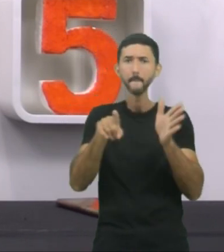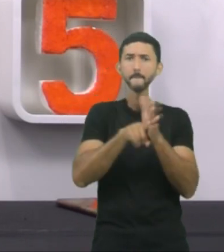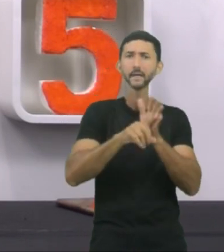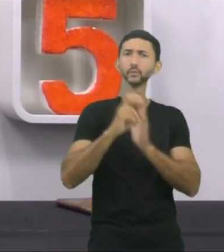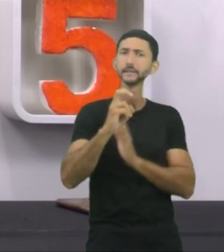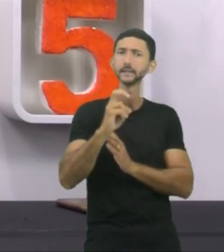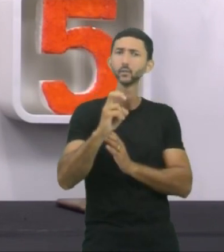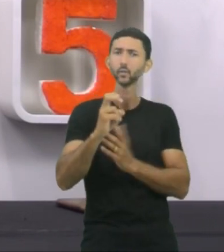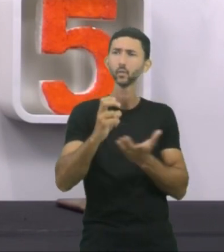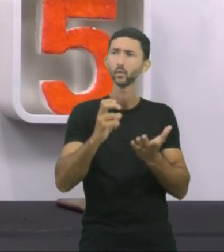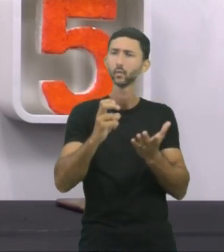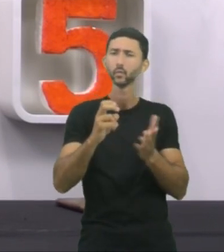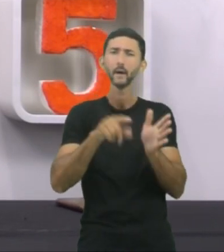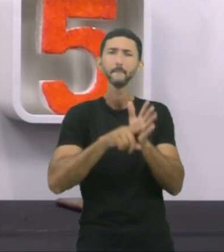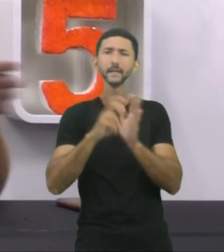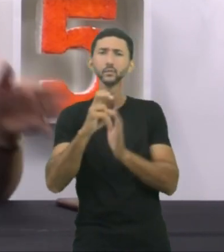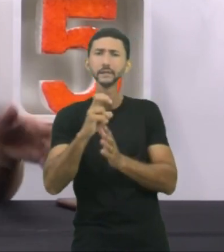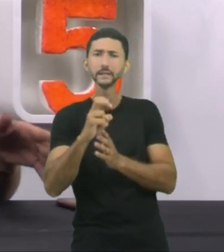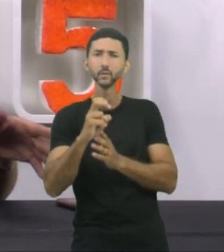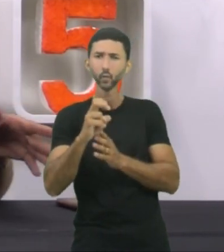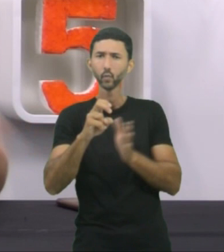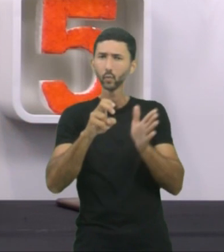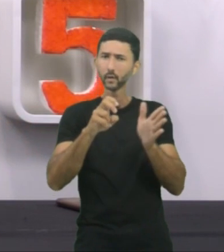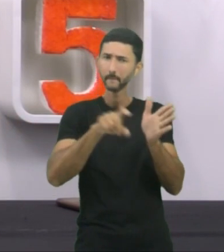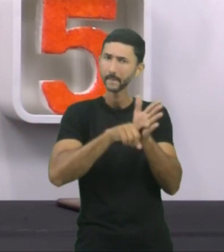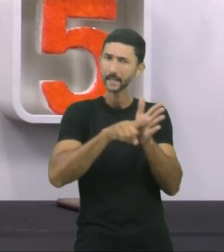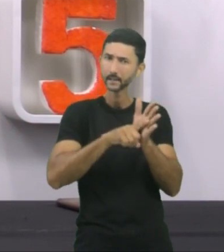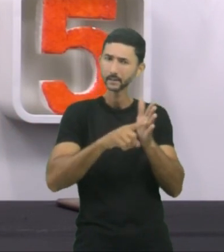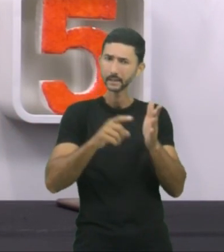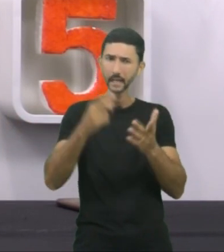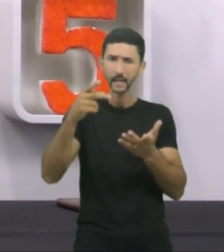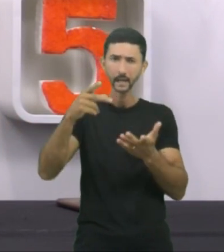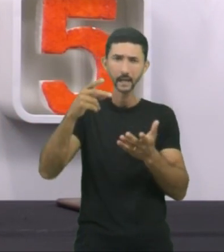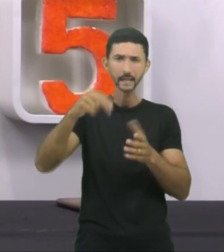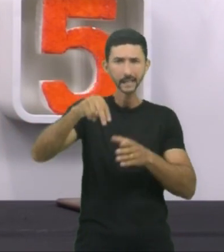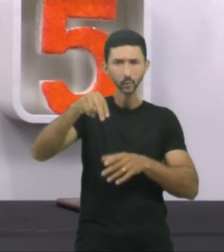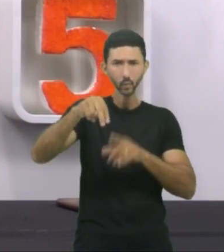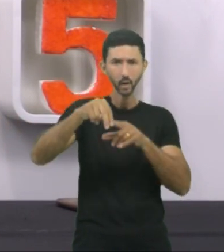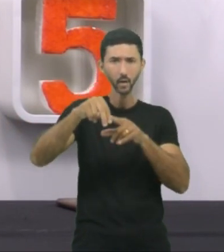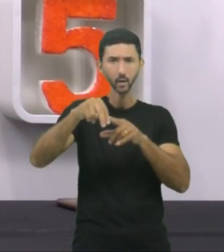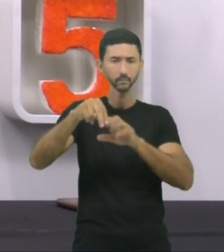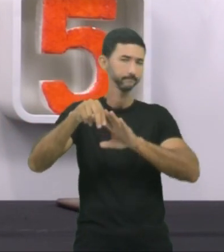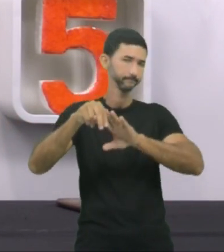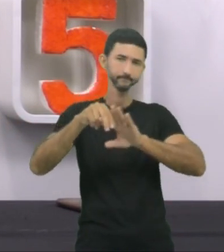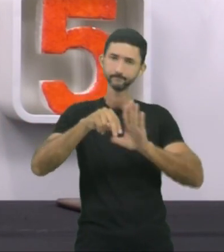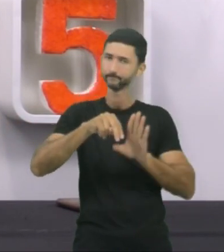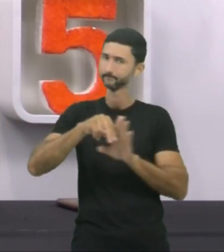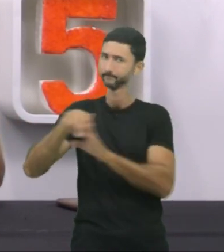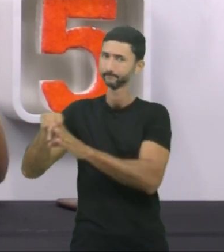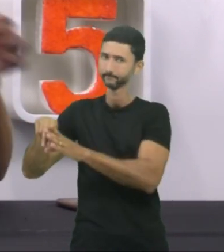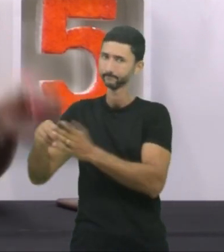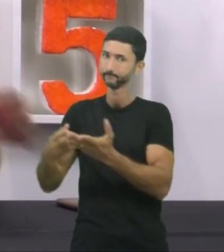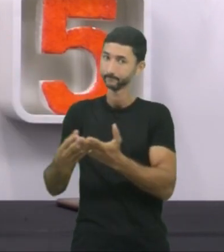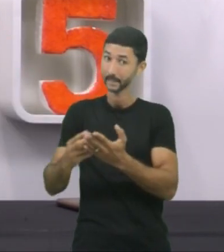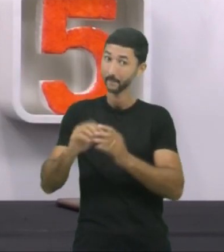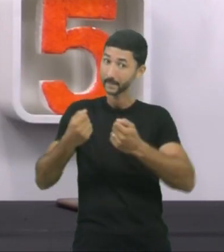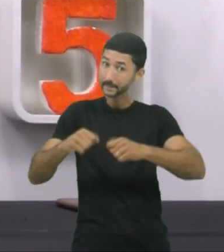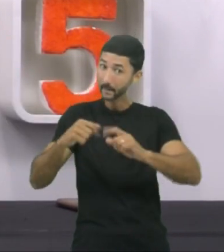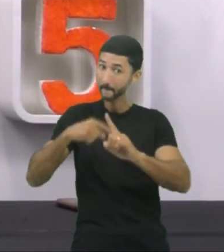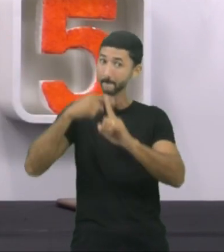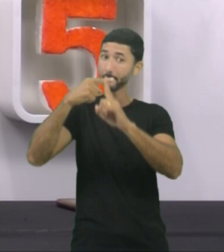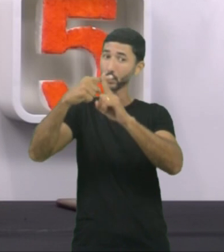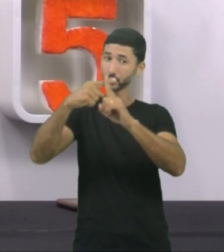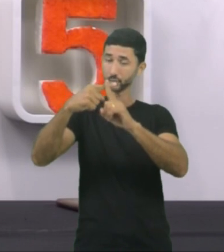5. Menos 5, ele é negativo. Ele é natural? Não. Natural tem que ser